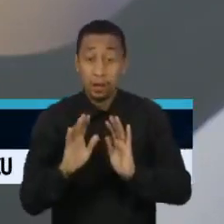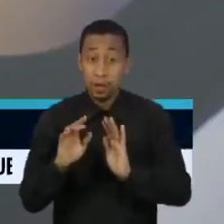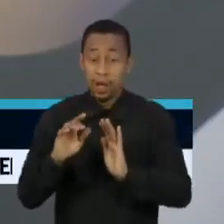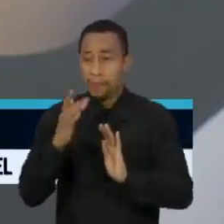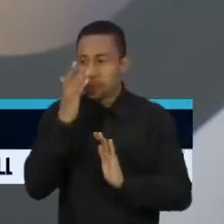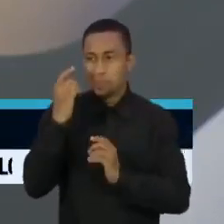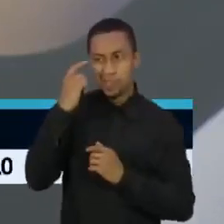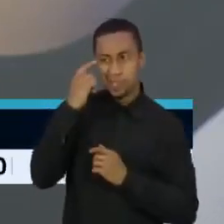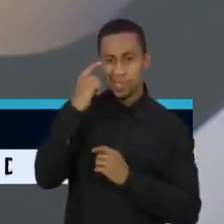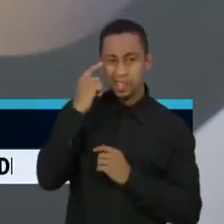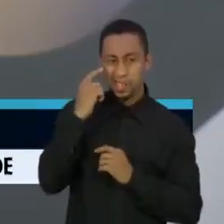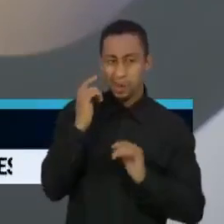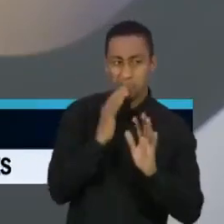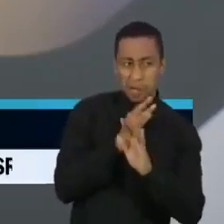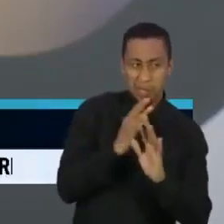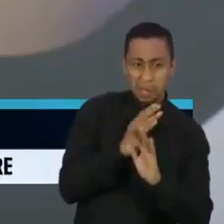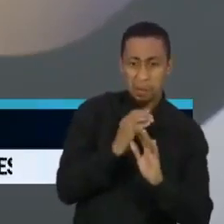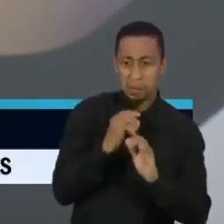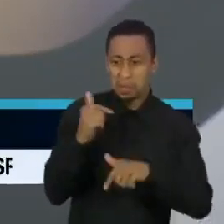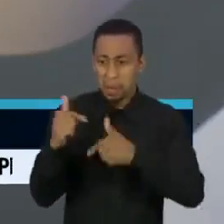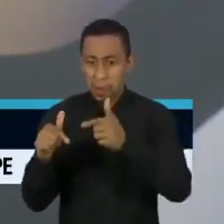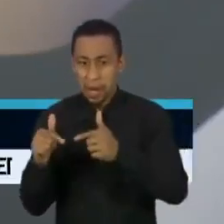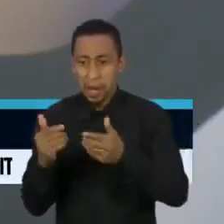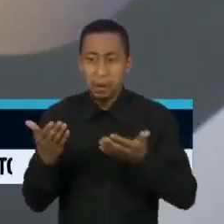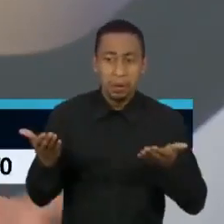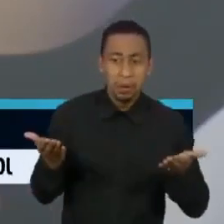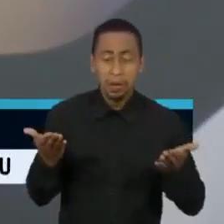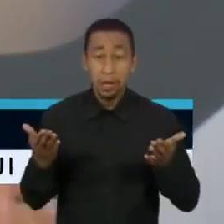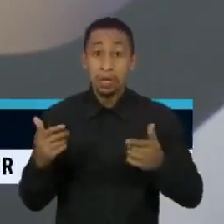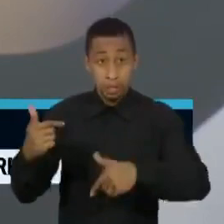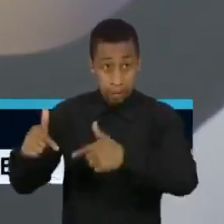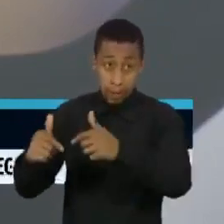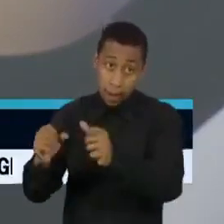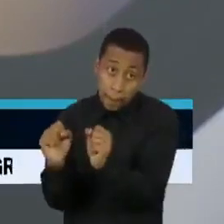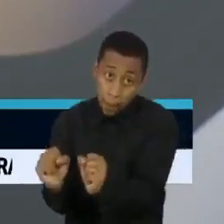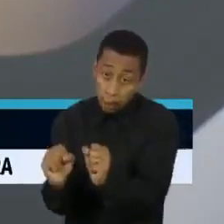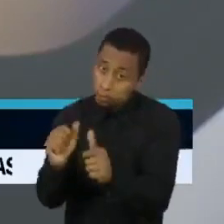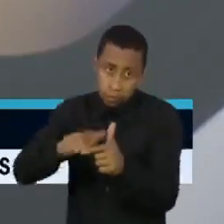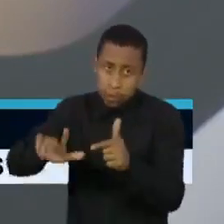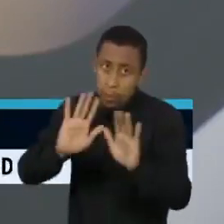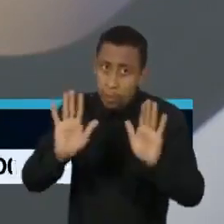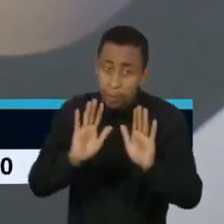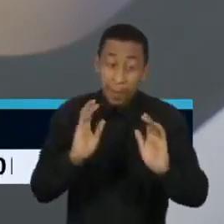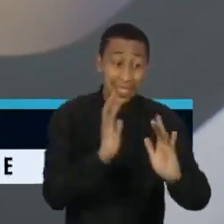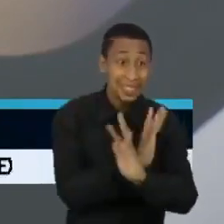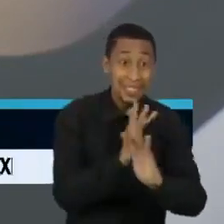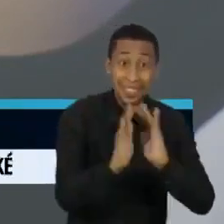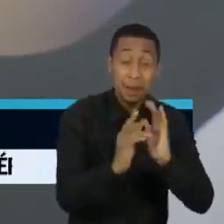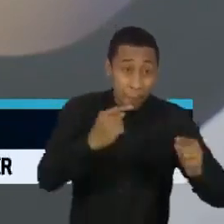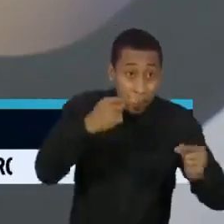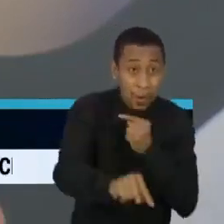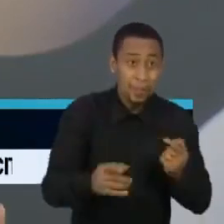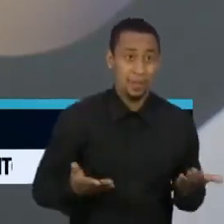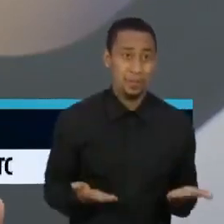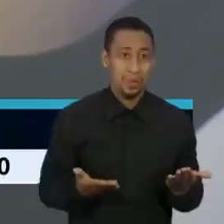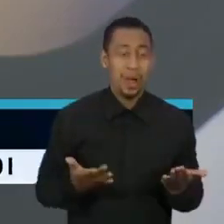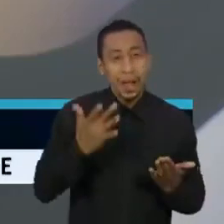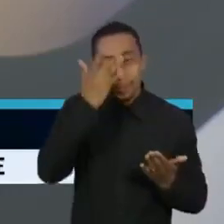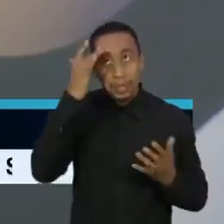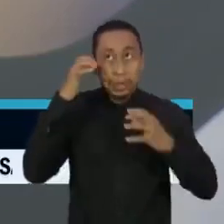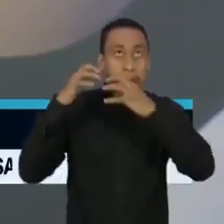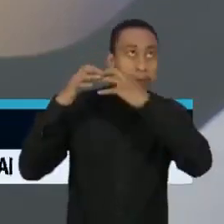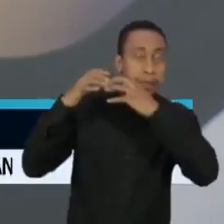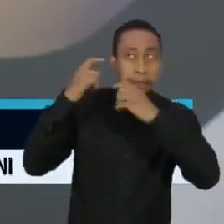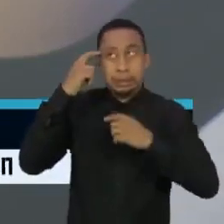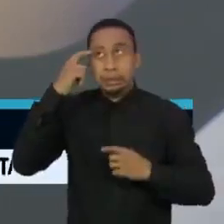não pode trabalhar vamos tomar todas as medidas para poder trabalhar então existe essa confusão tudo na cabeça das pessoas e essa variante nos